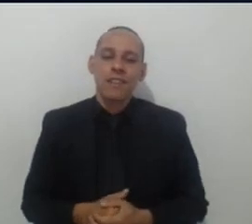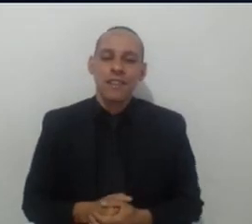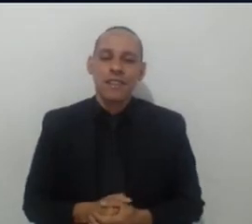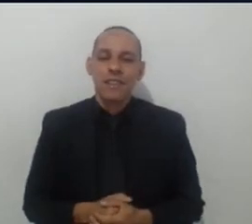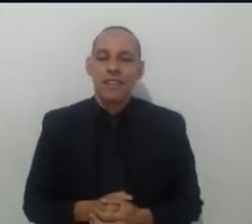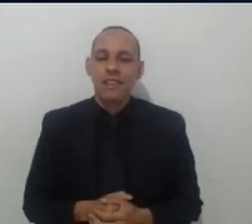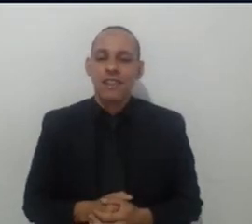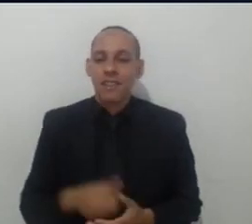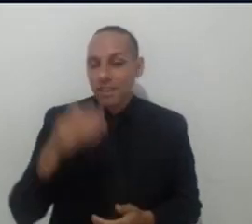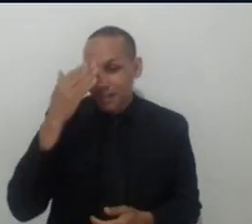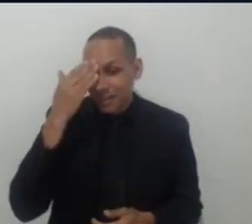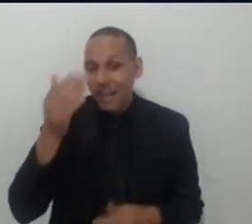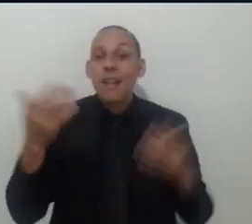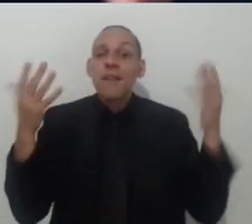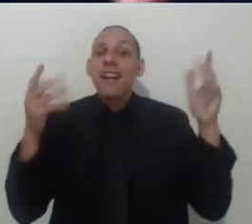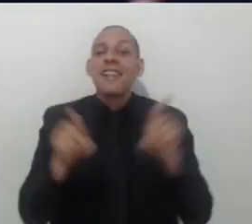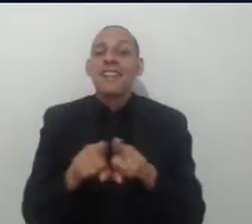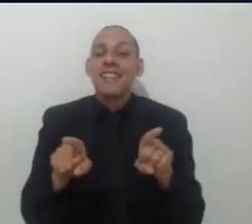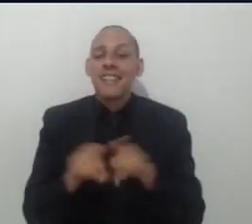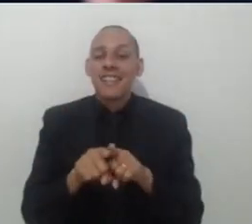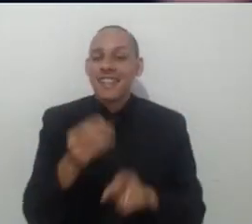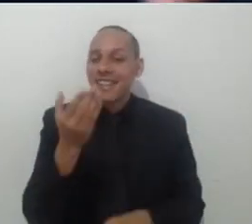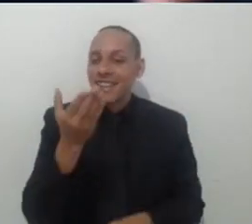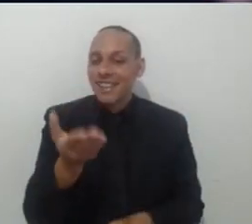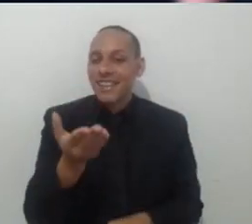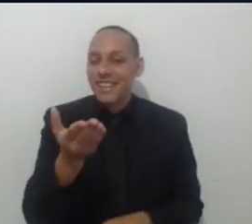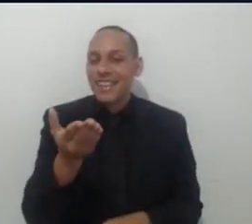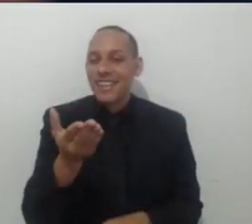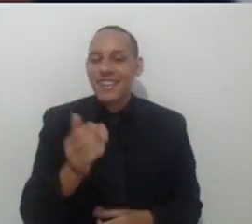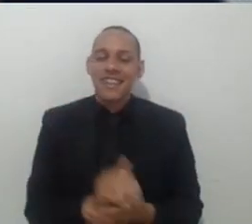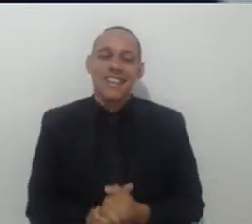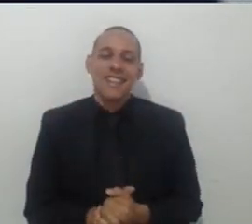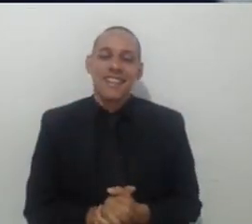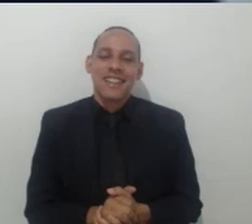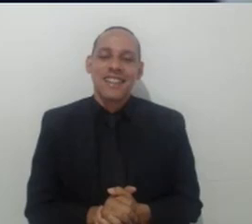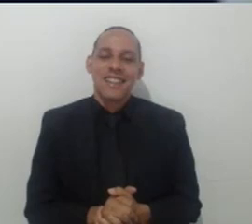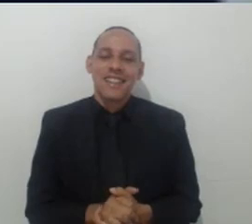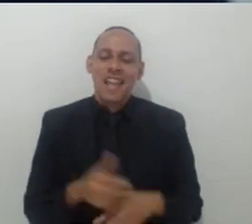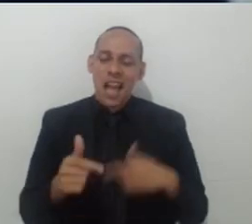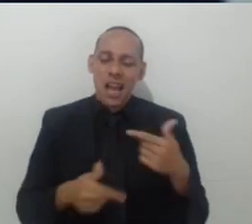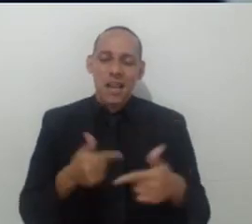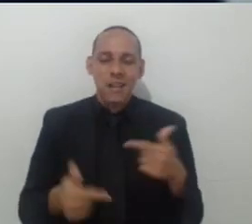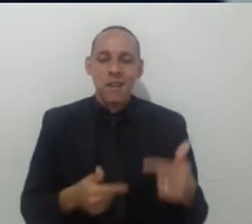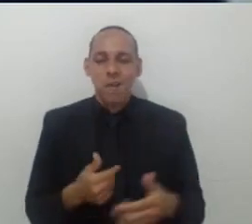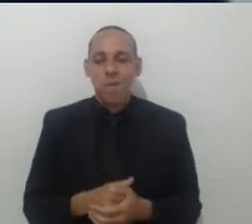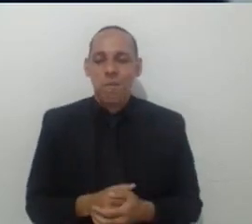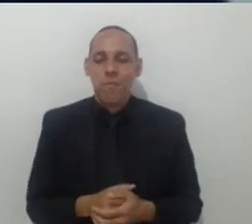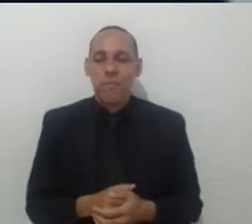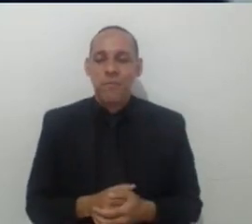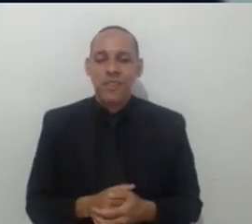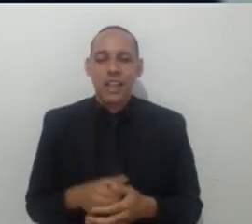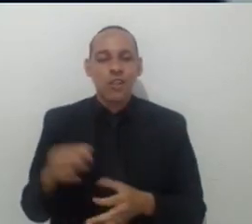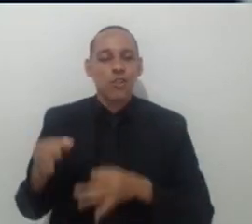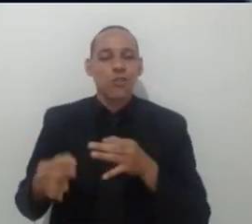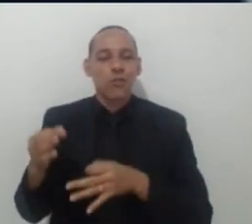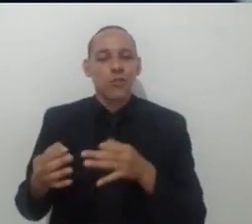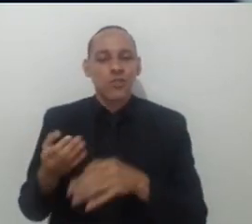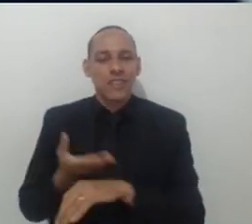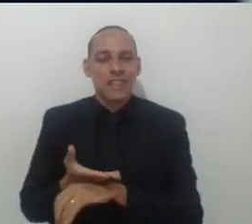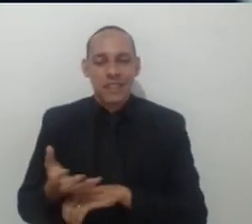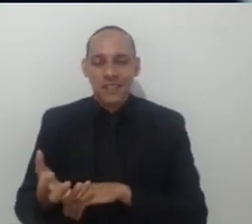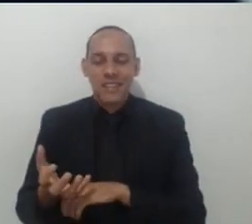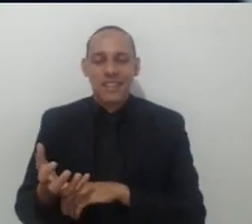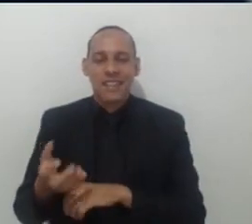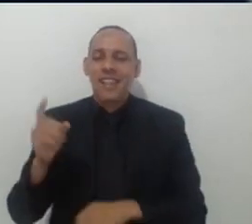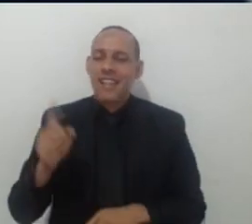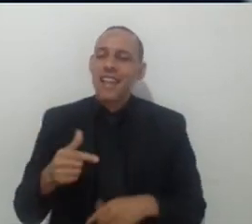Obrigado, parabenizar, parabenizar a Vossa Excelência pelo trabalho lá do Justiça na Praça, que é o trabalho